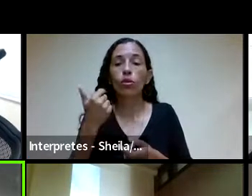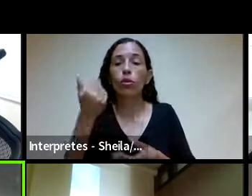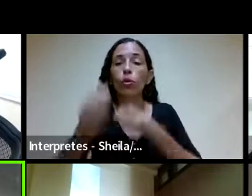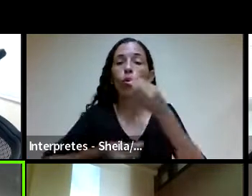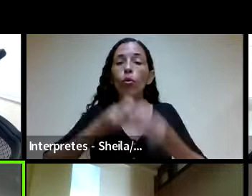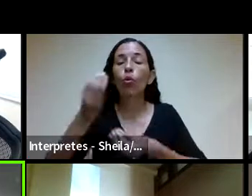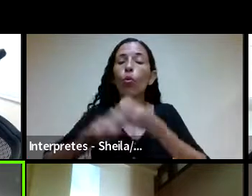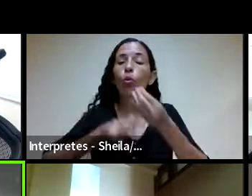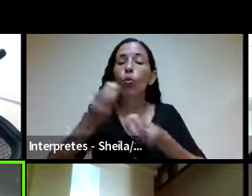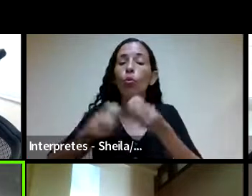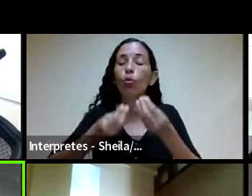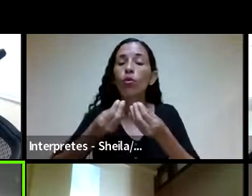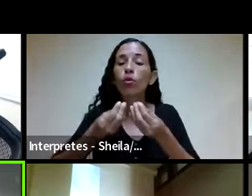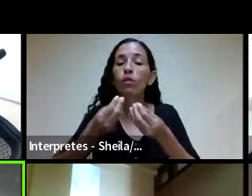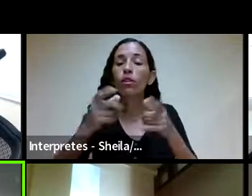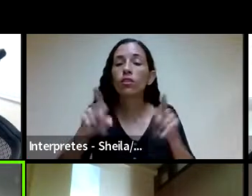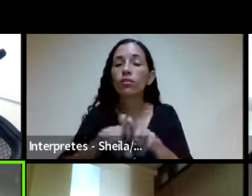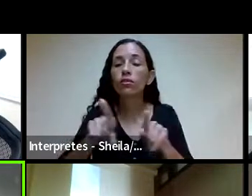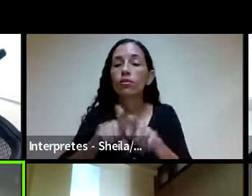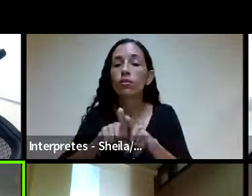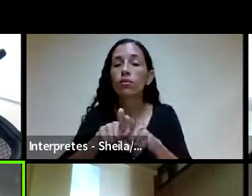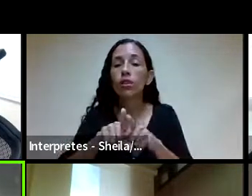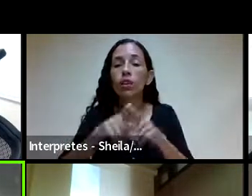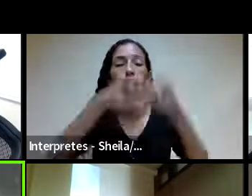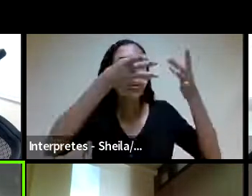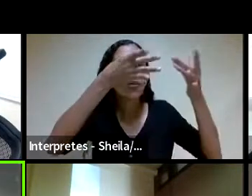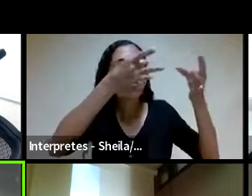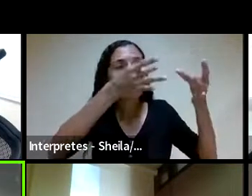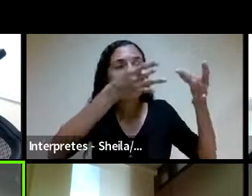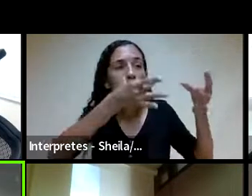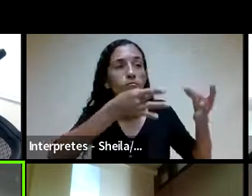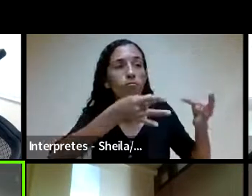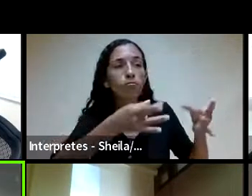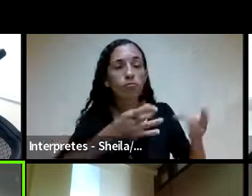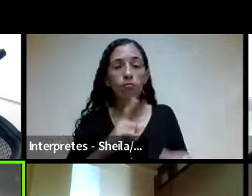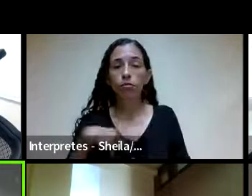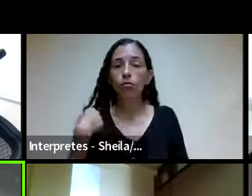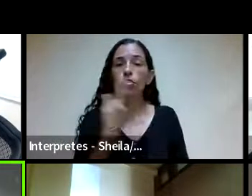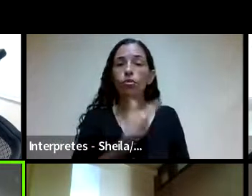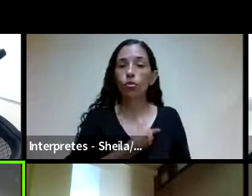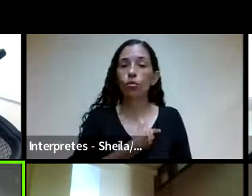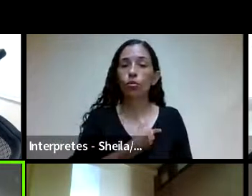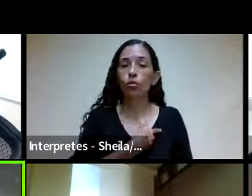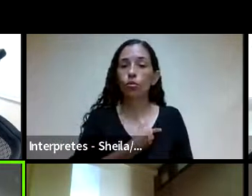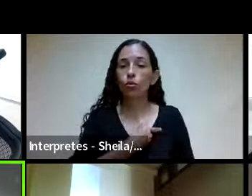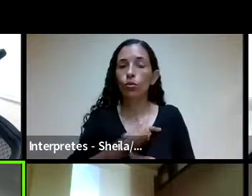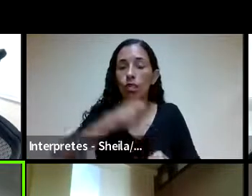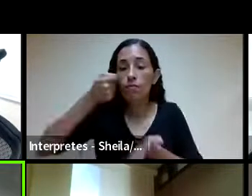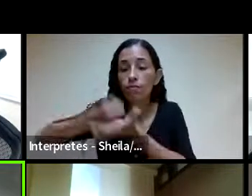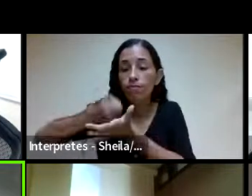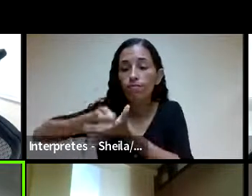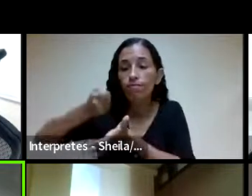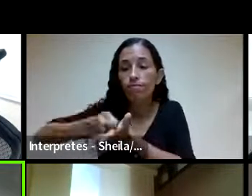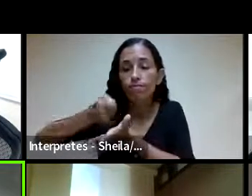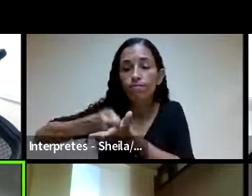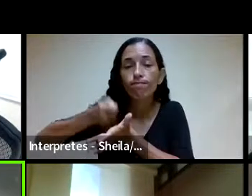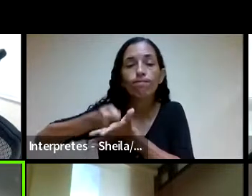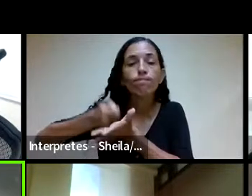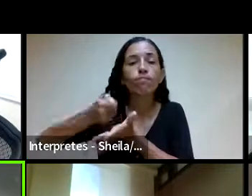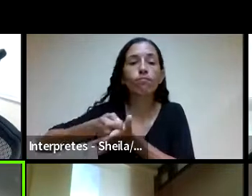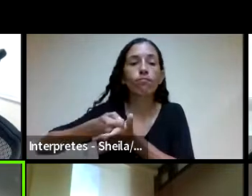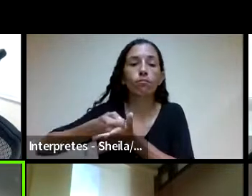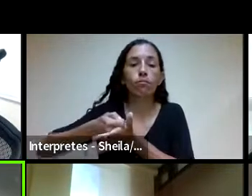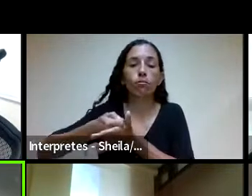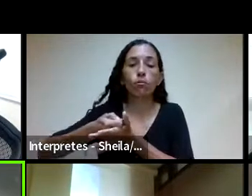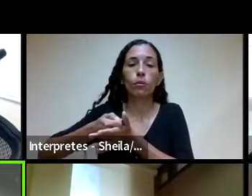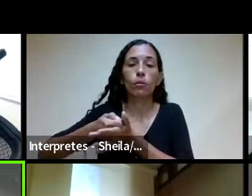pelas peculiaridades da relação eleitoral, a gente exigir que se tenha isso como